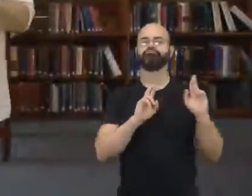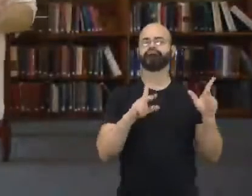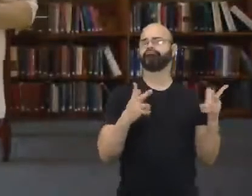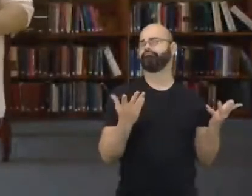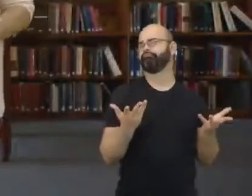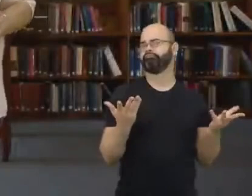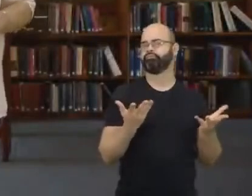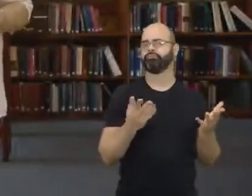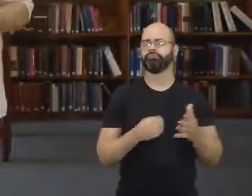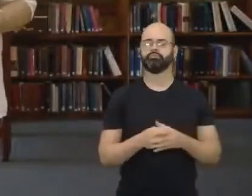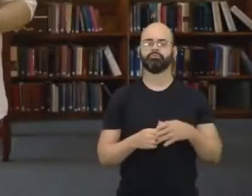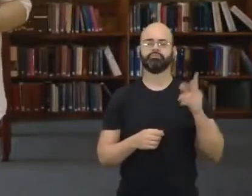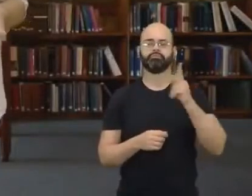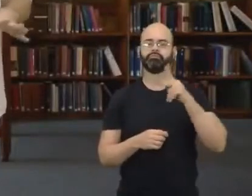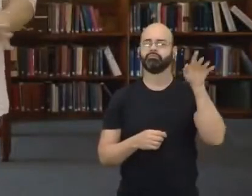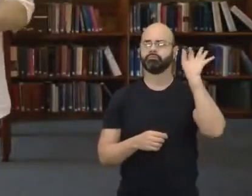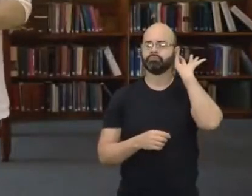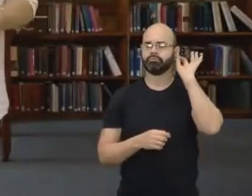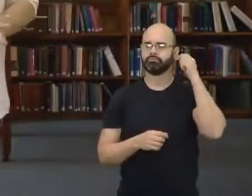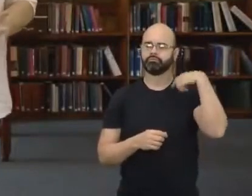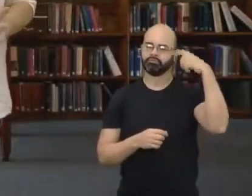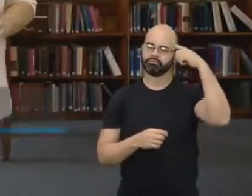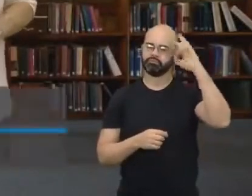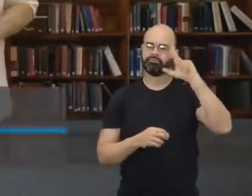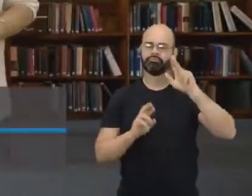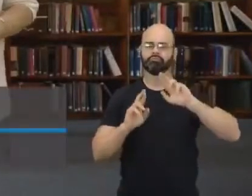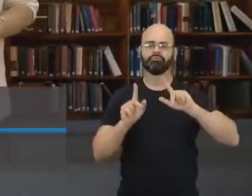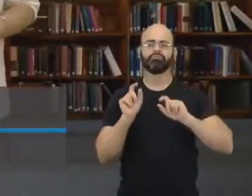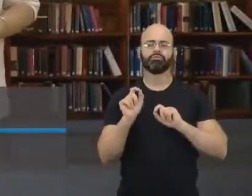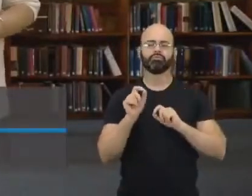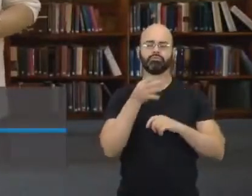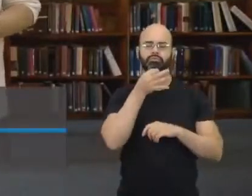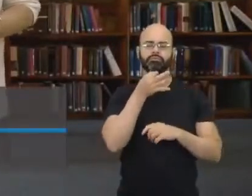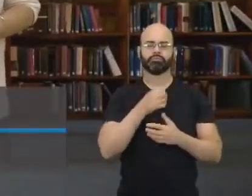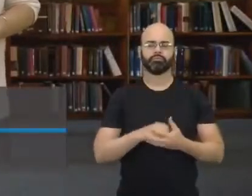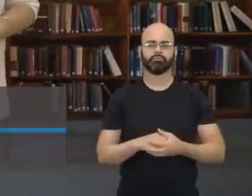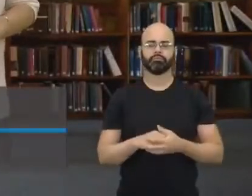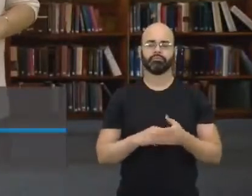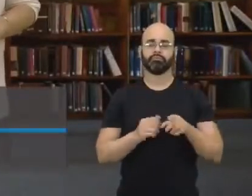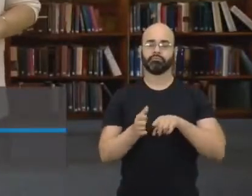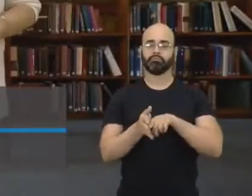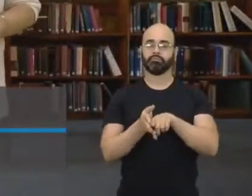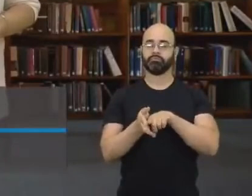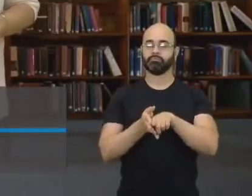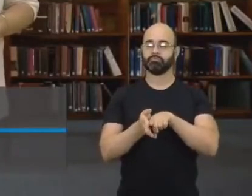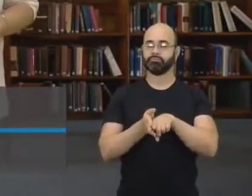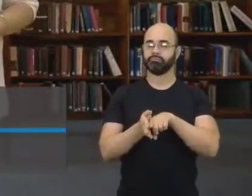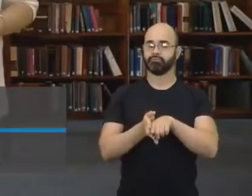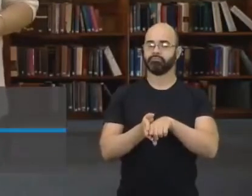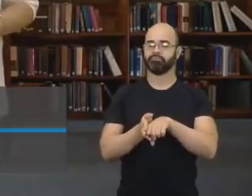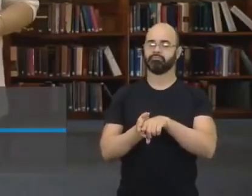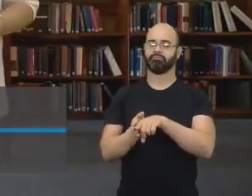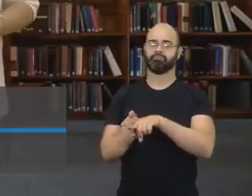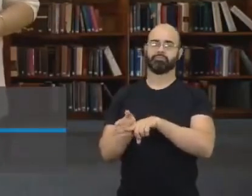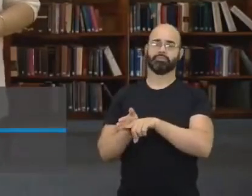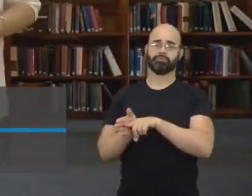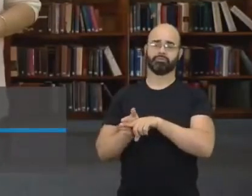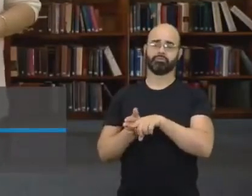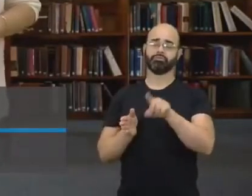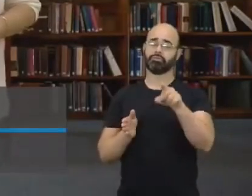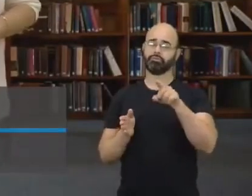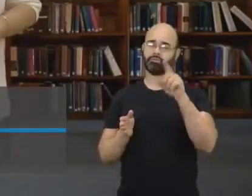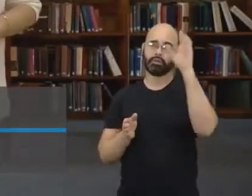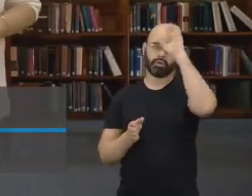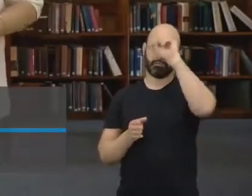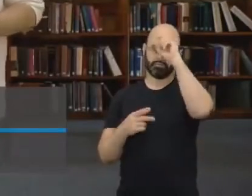entende dessa diferença de busca e pesquisa? Então, a pesquisa ela tem uma função de você realmente querer